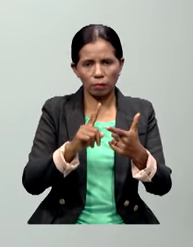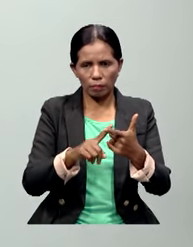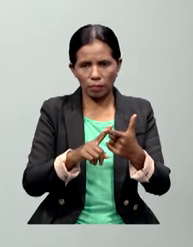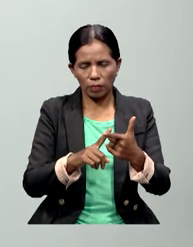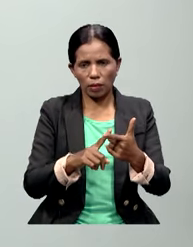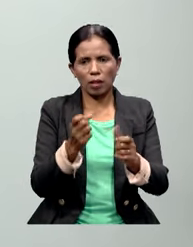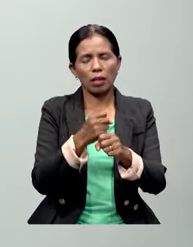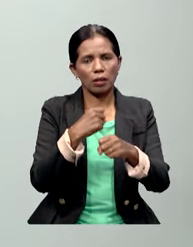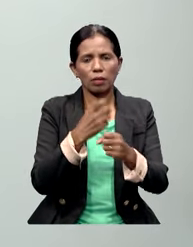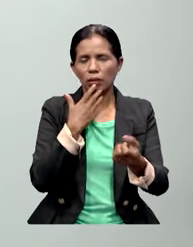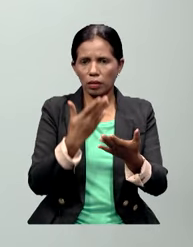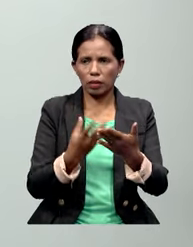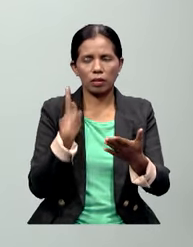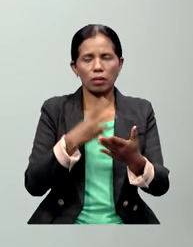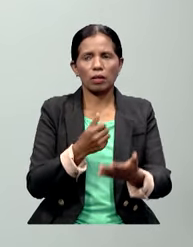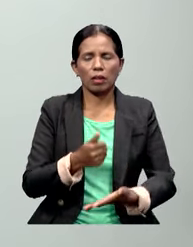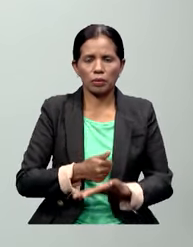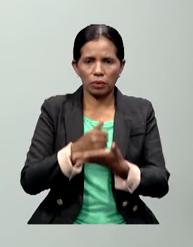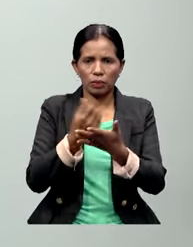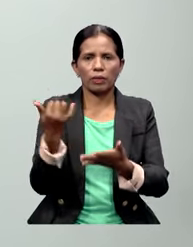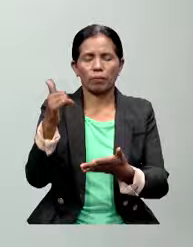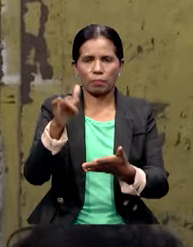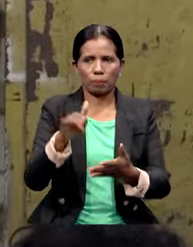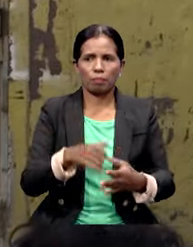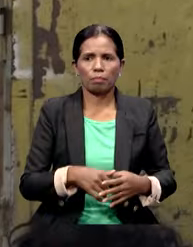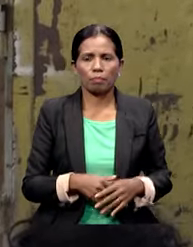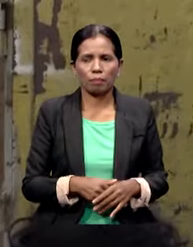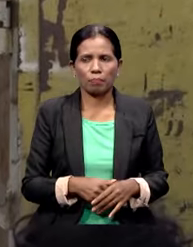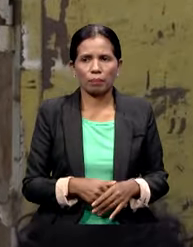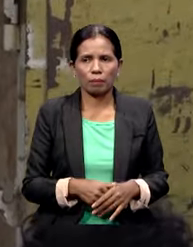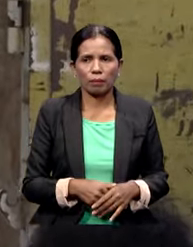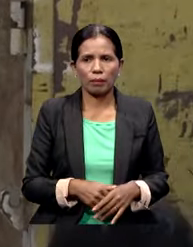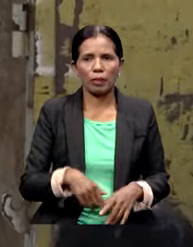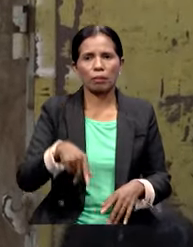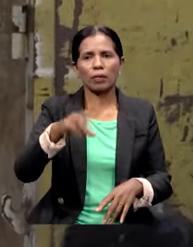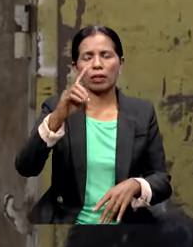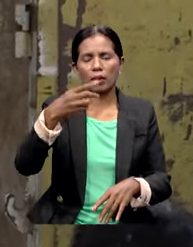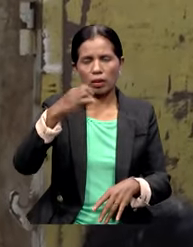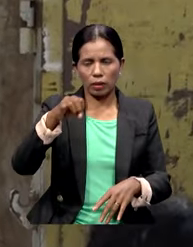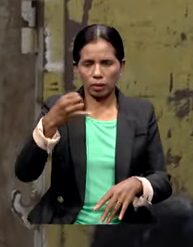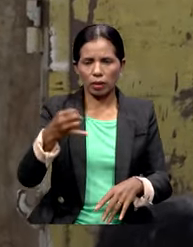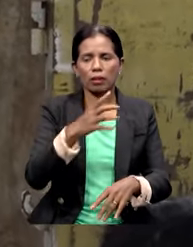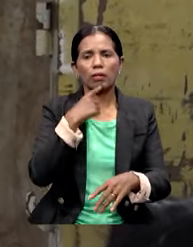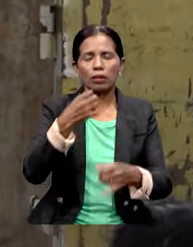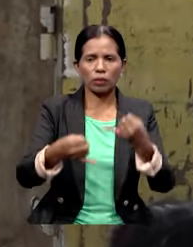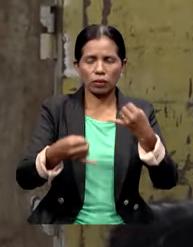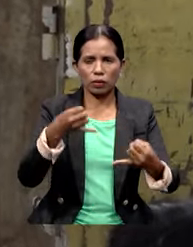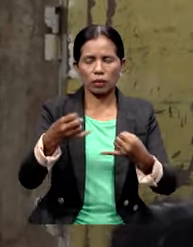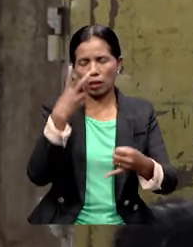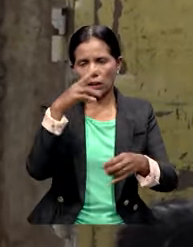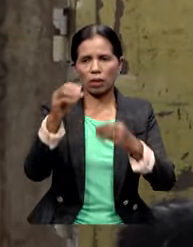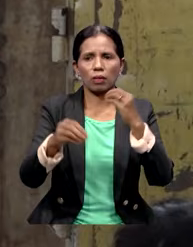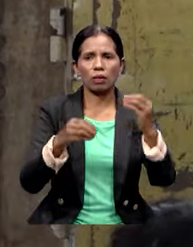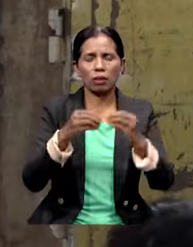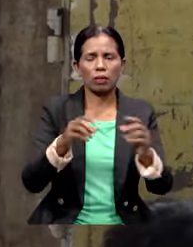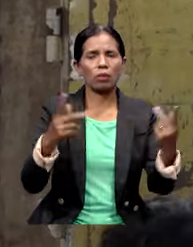baitannya atendimento sera. Além de Procuradoria de Direitos Humanos na Justiça, nebe avalia kata